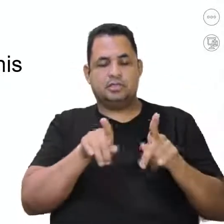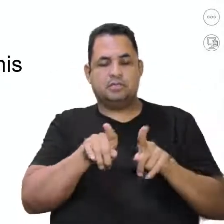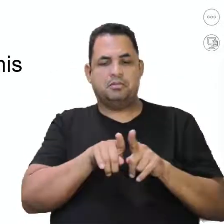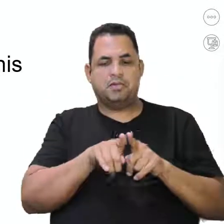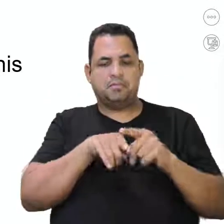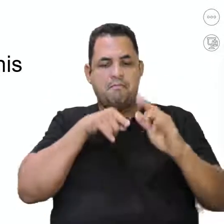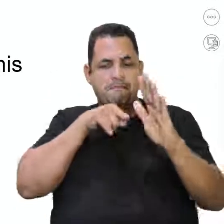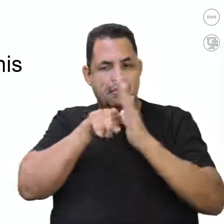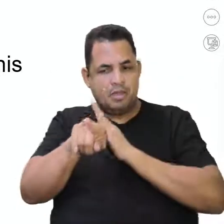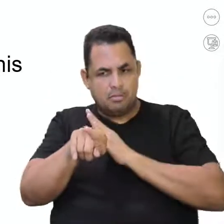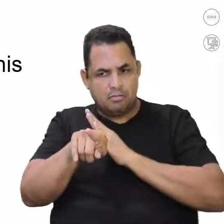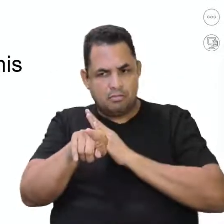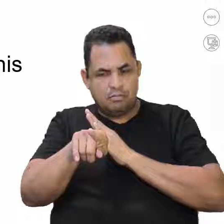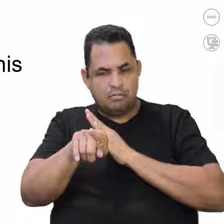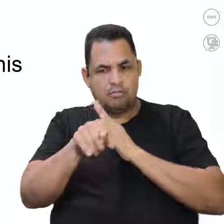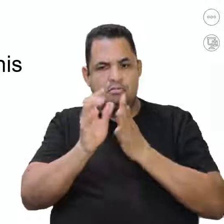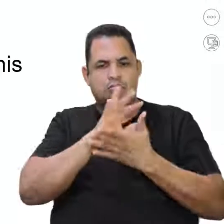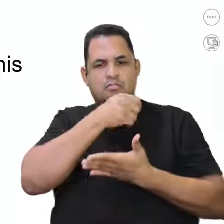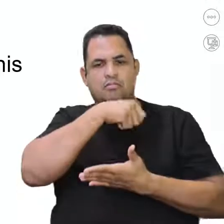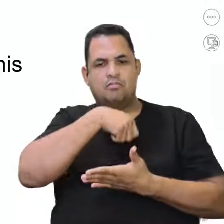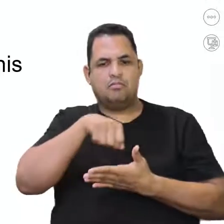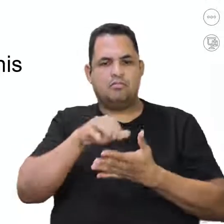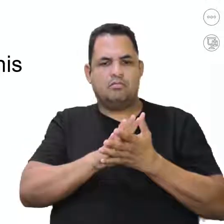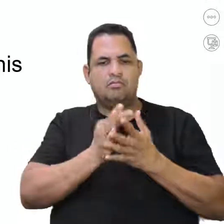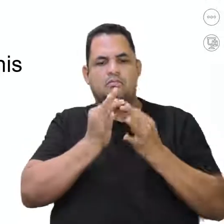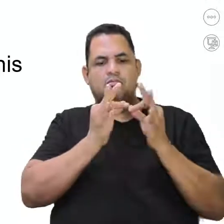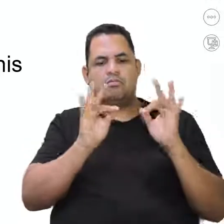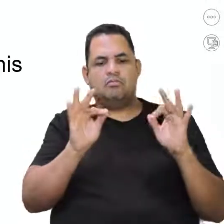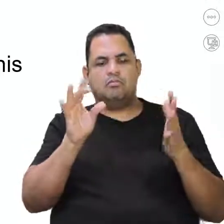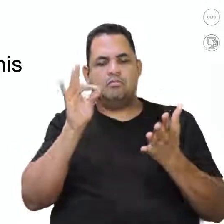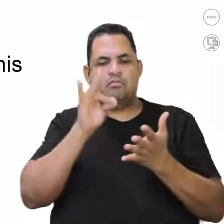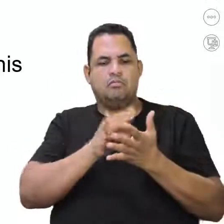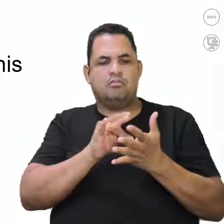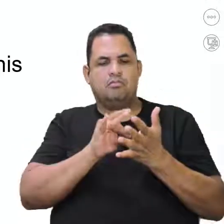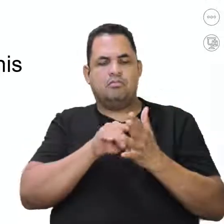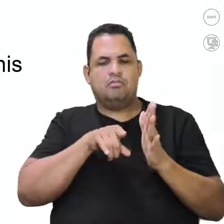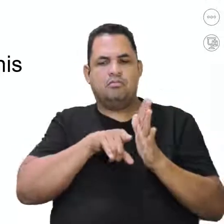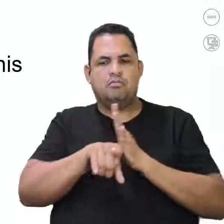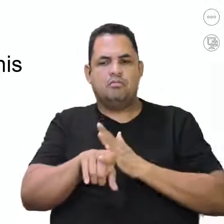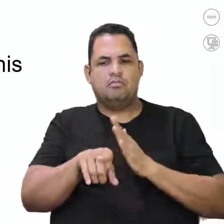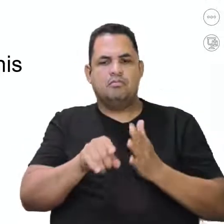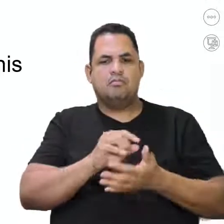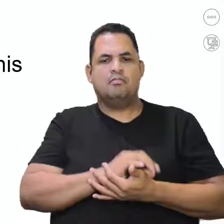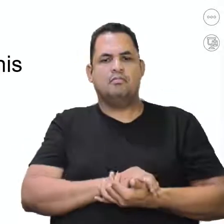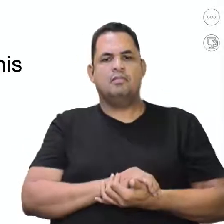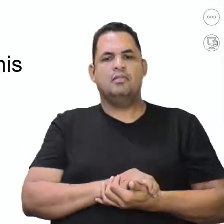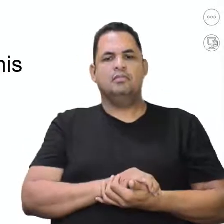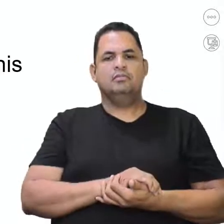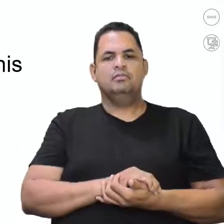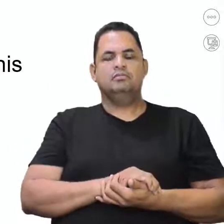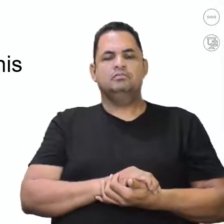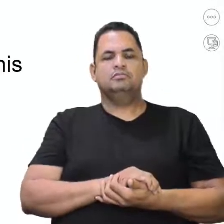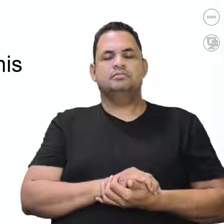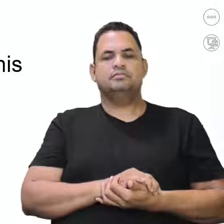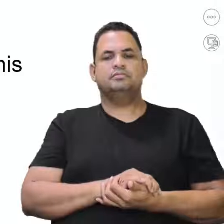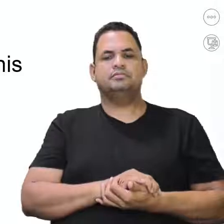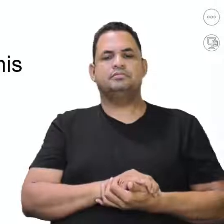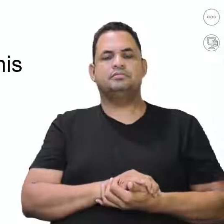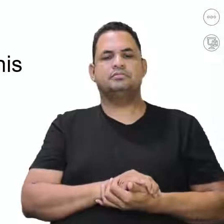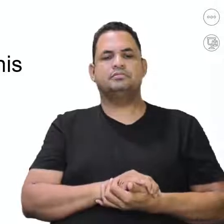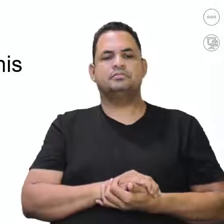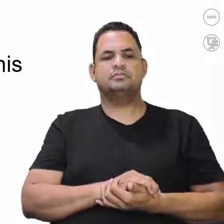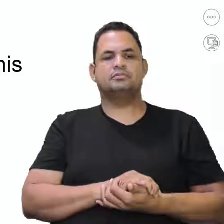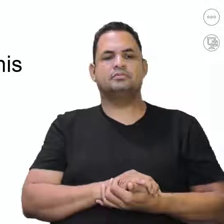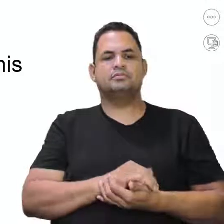e perguntas. Então, anota aí, frases afirmativas e perguntas, o meu every é usado. Então,